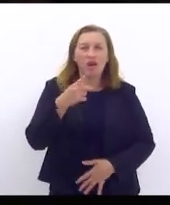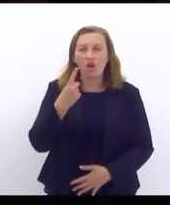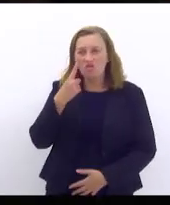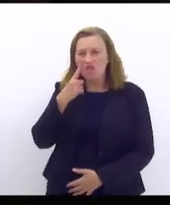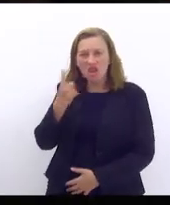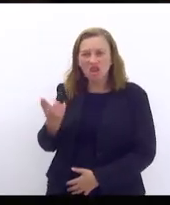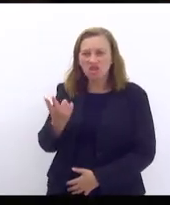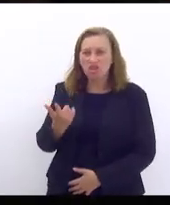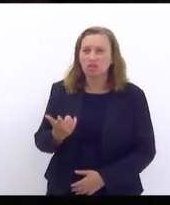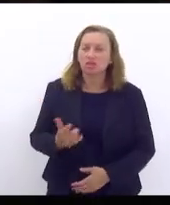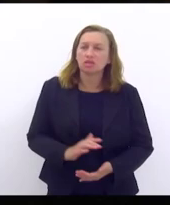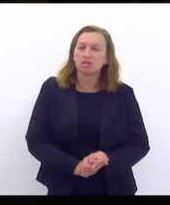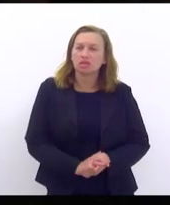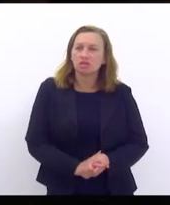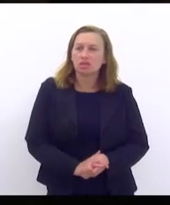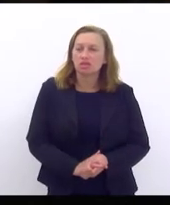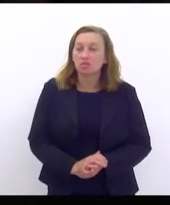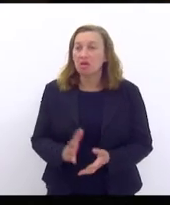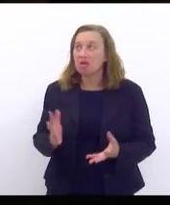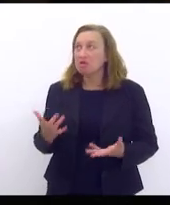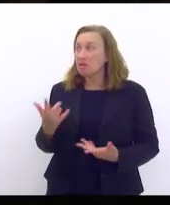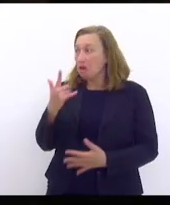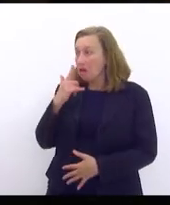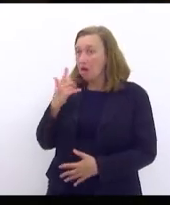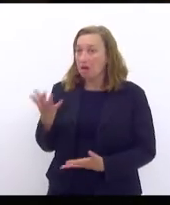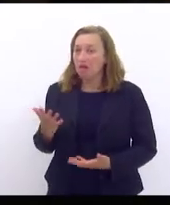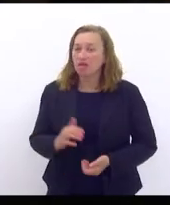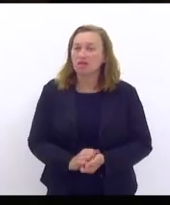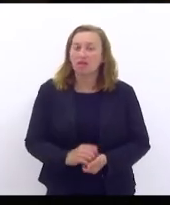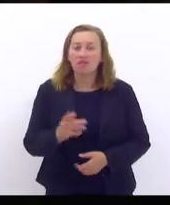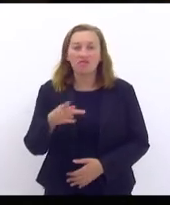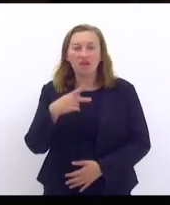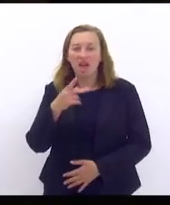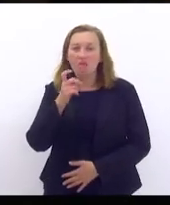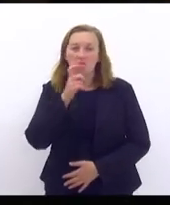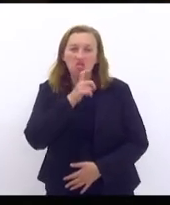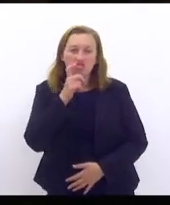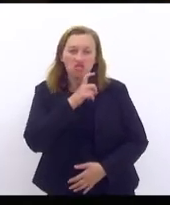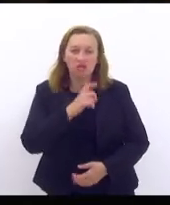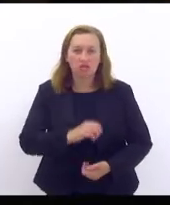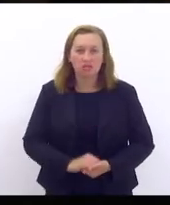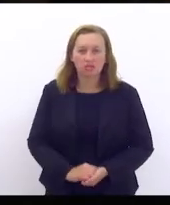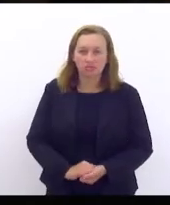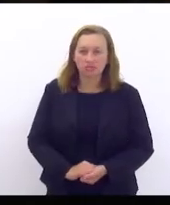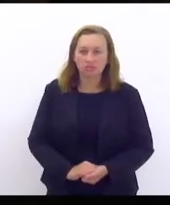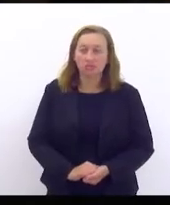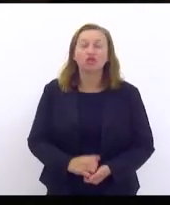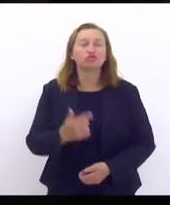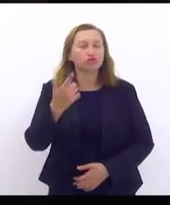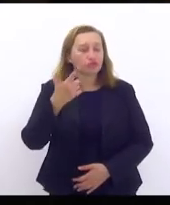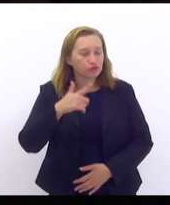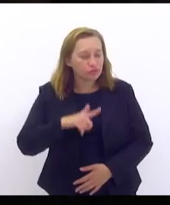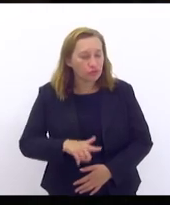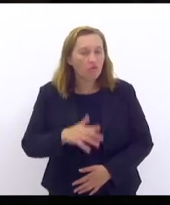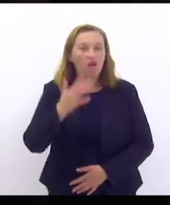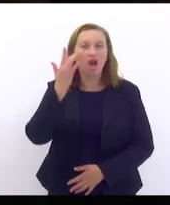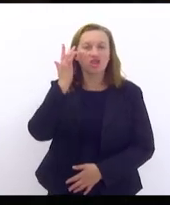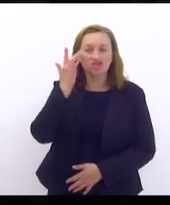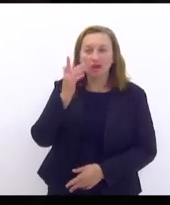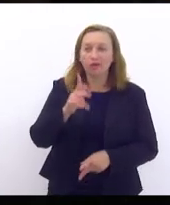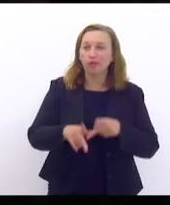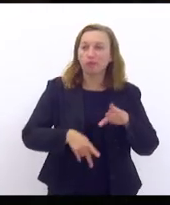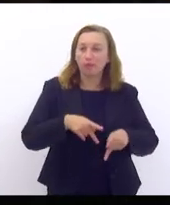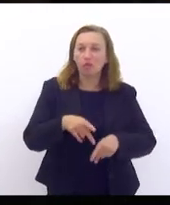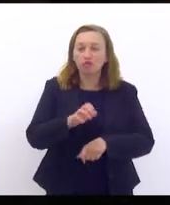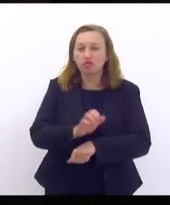que imagem impressionante. Falácia, mentira. É de novo achar que a população